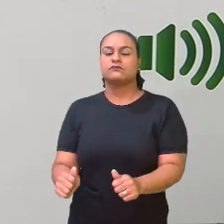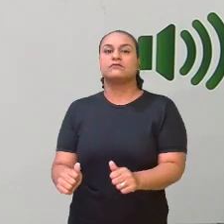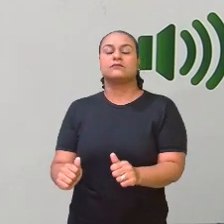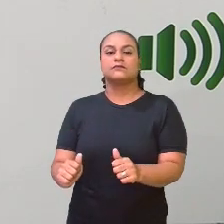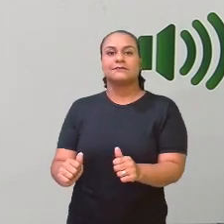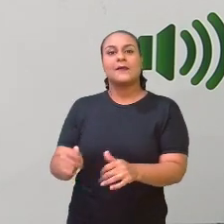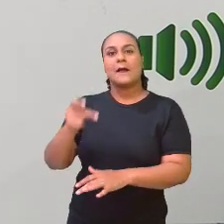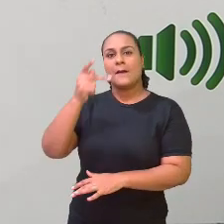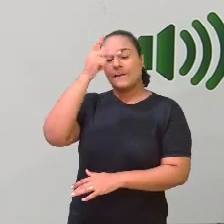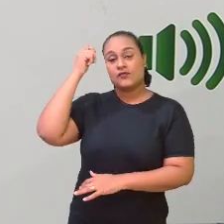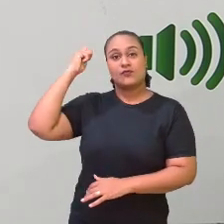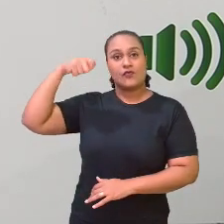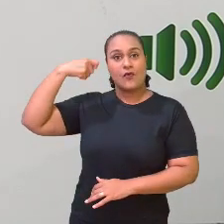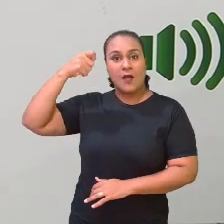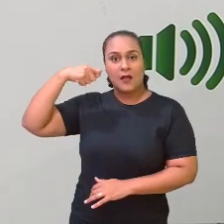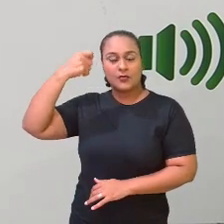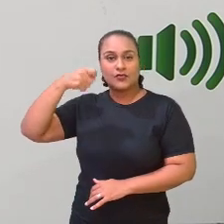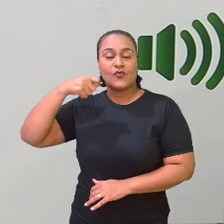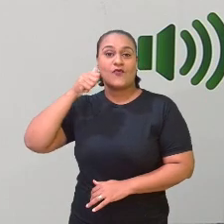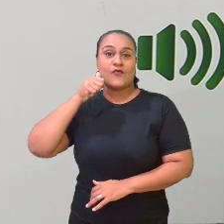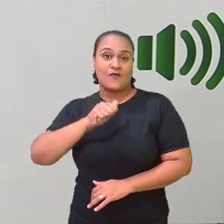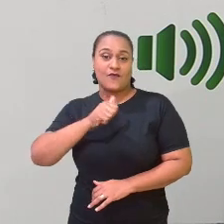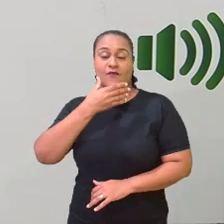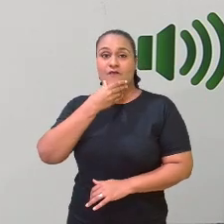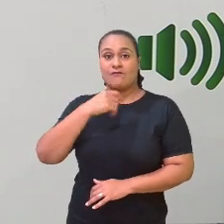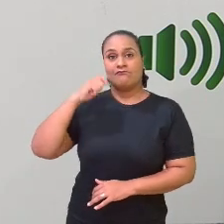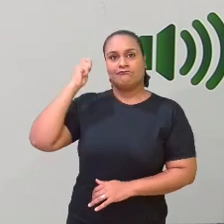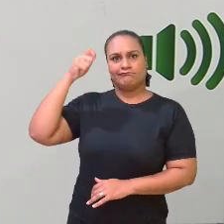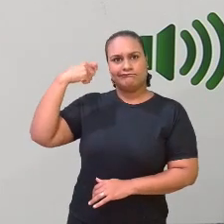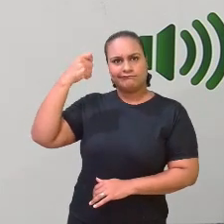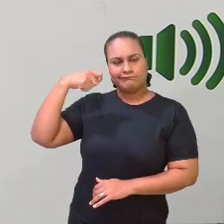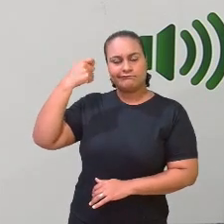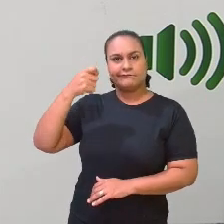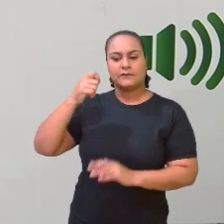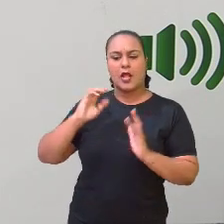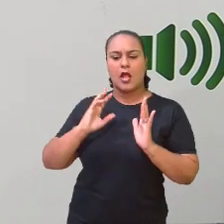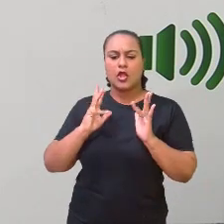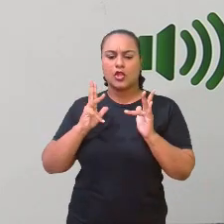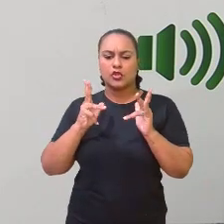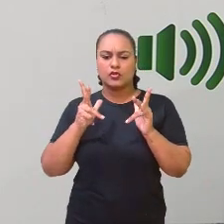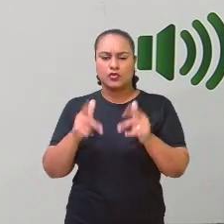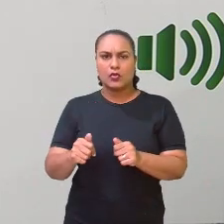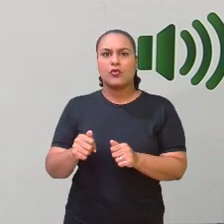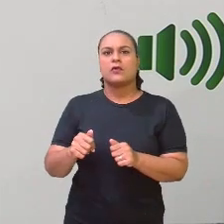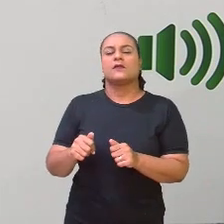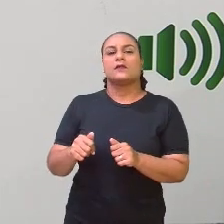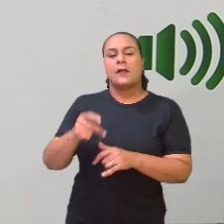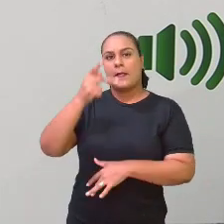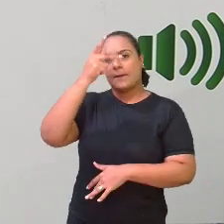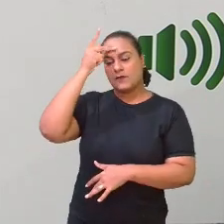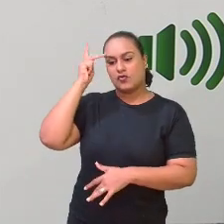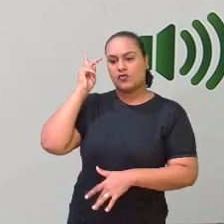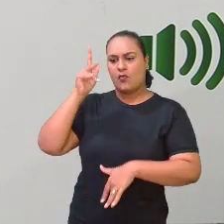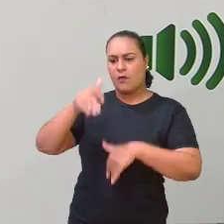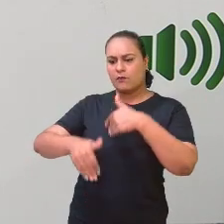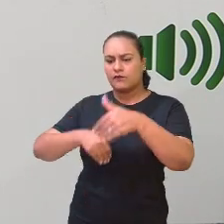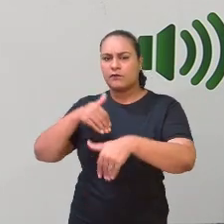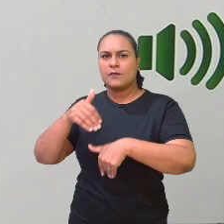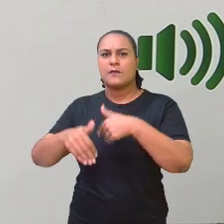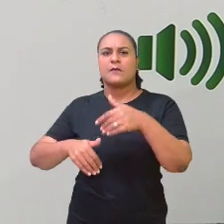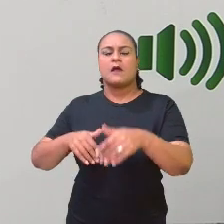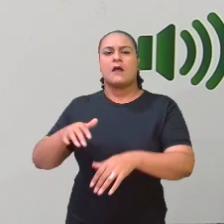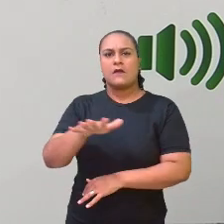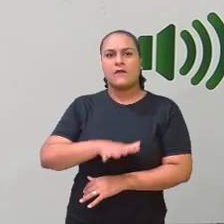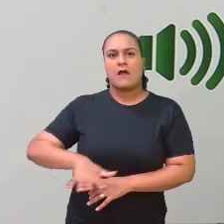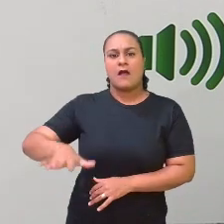teatro, o ator, a atriz. Então, todas essas pessoas que fazem da arte a sua vida, como